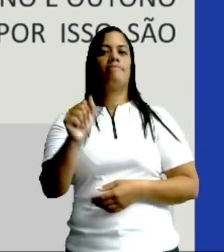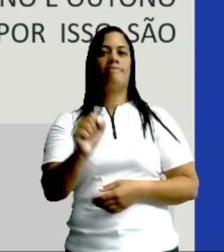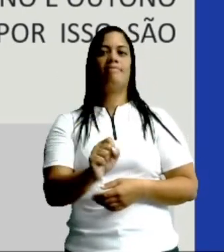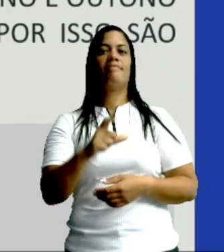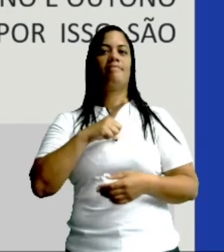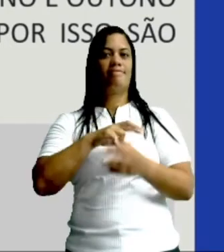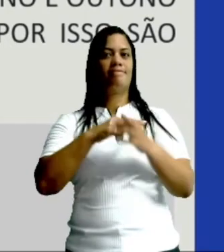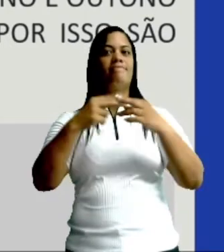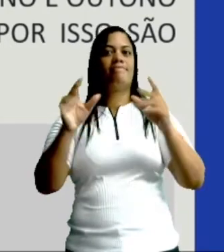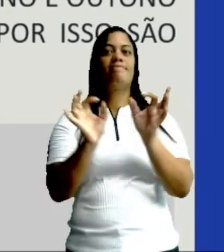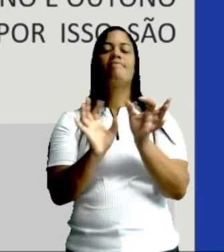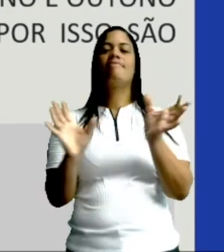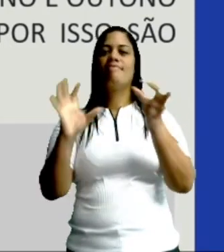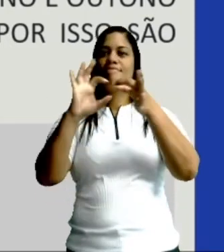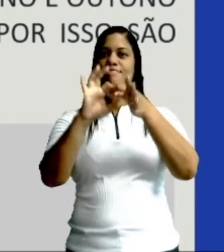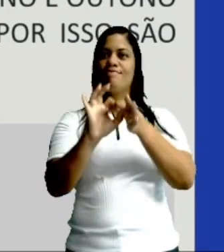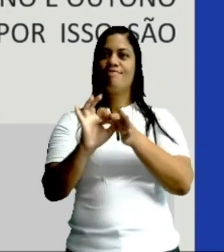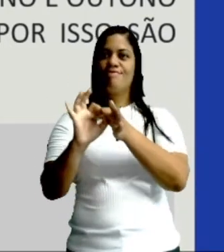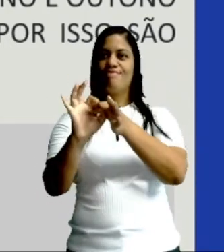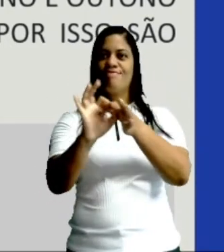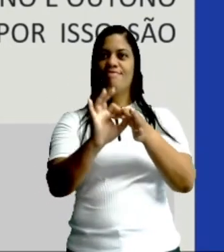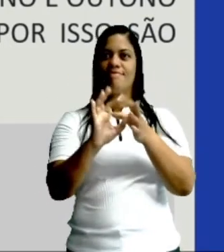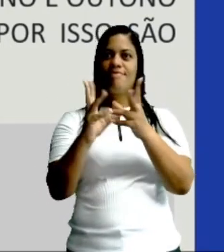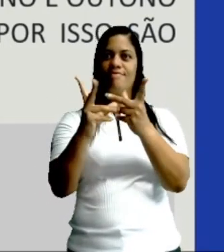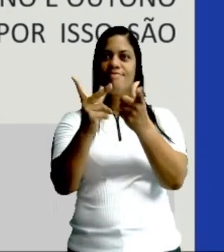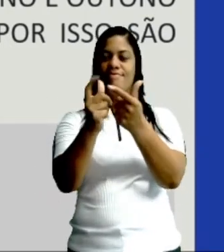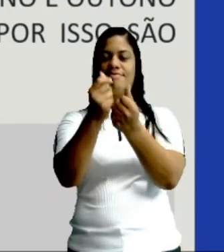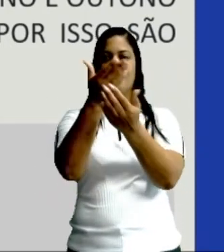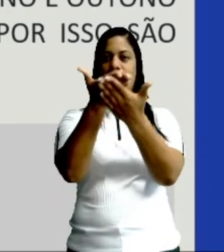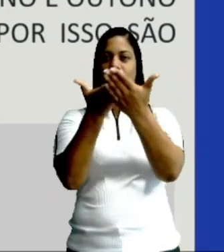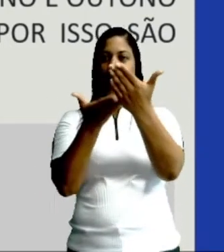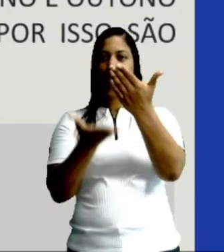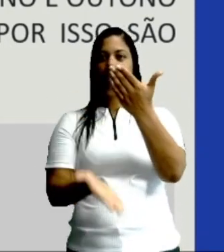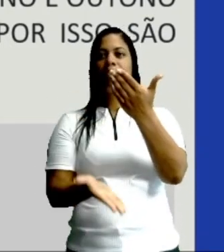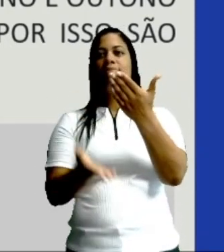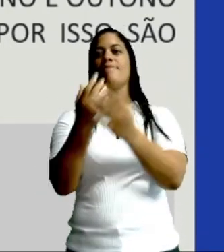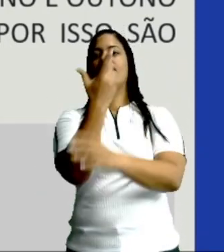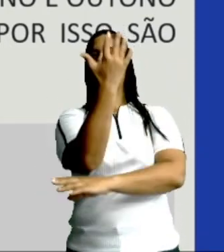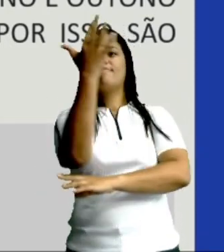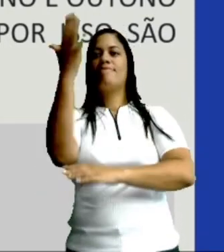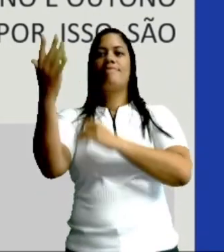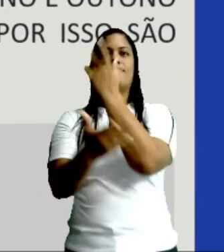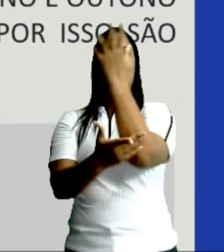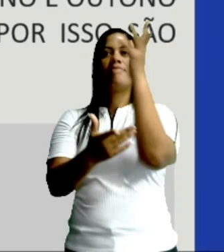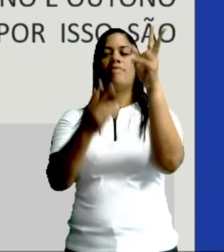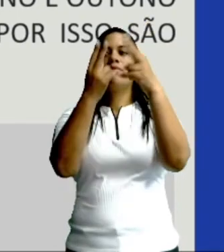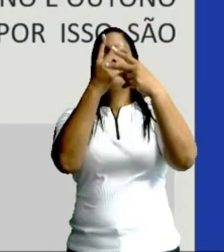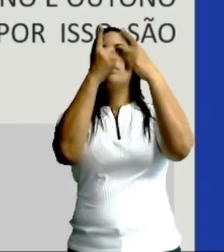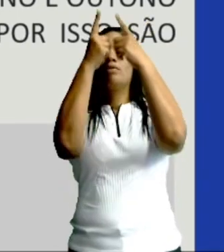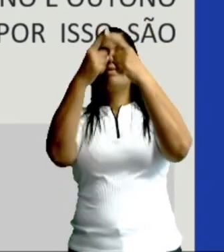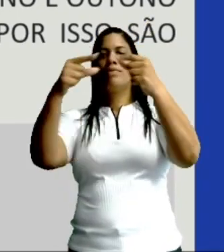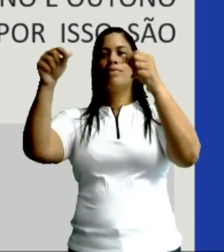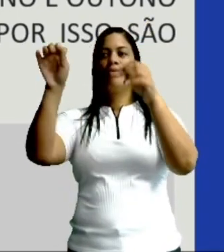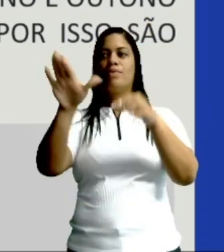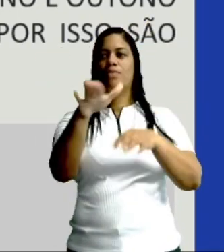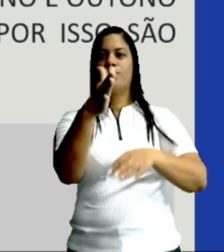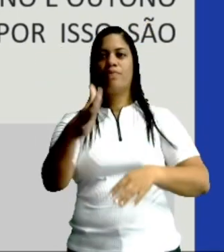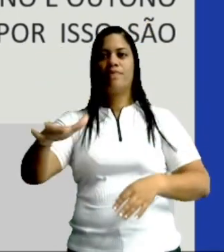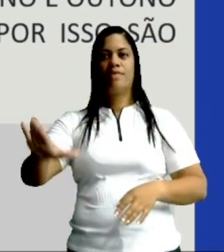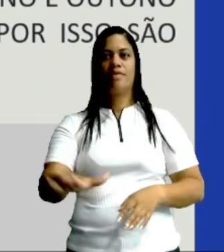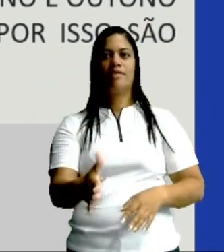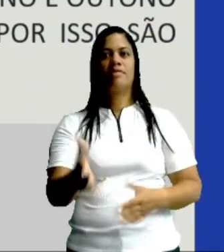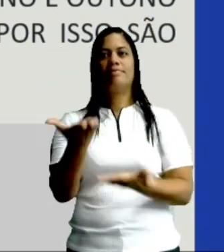No inverno e no outono, as árvores perdem suas folhas e, por isso, são denominadas de